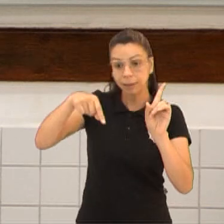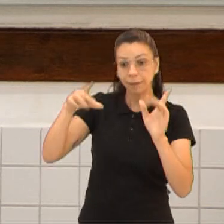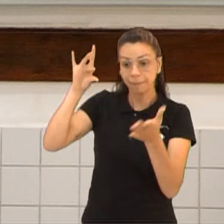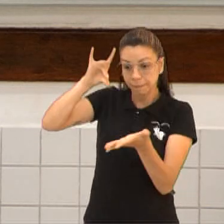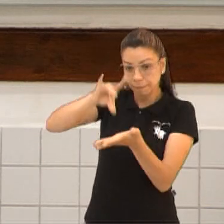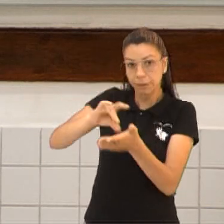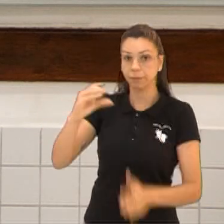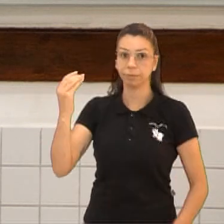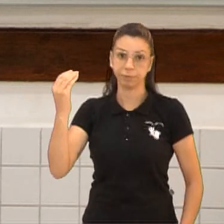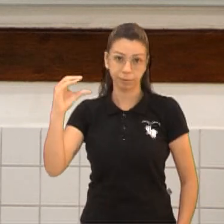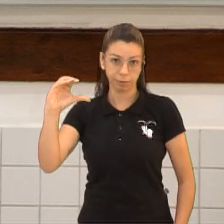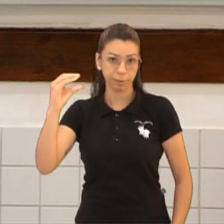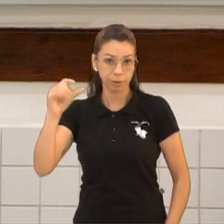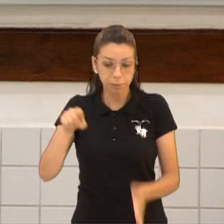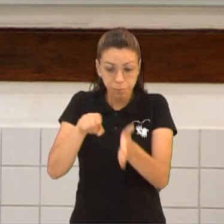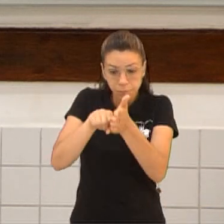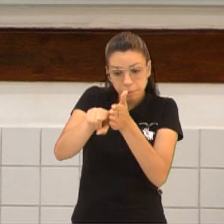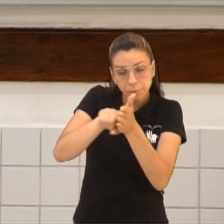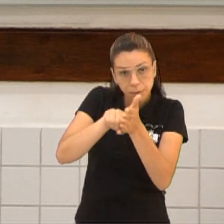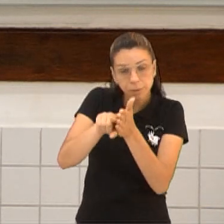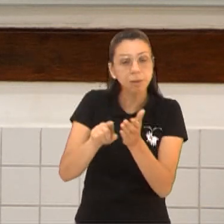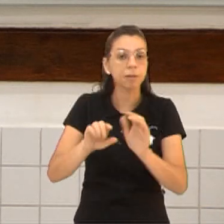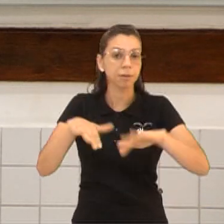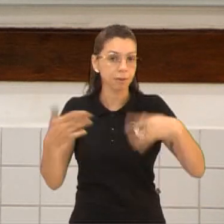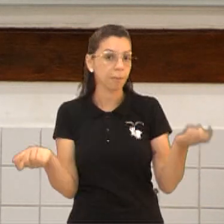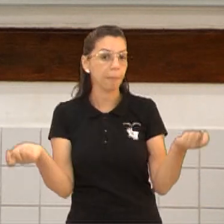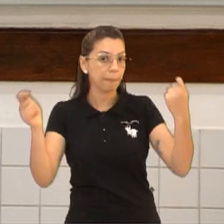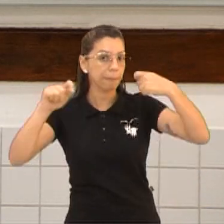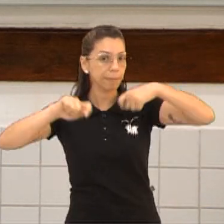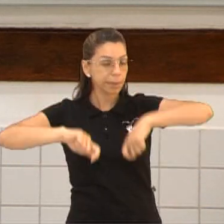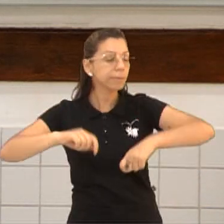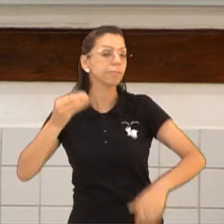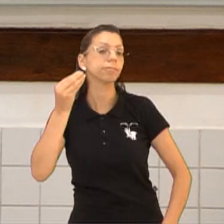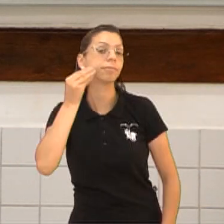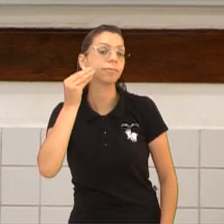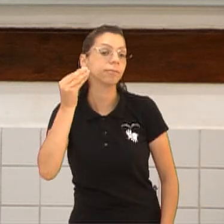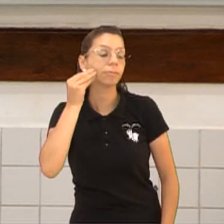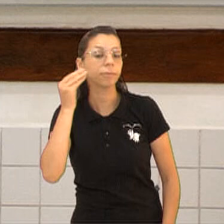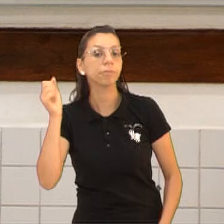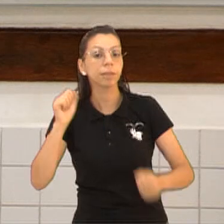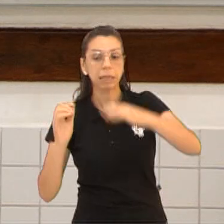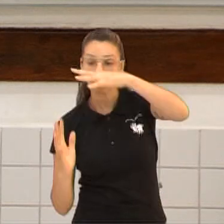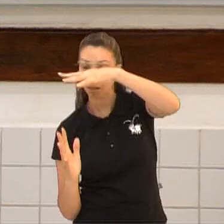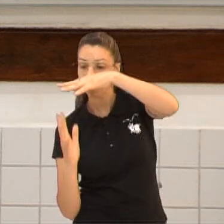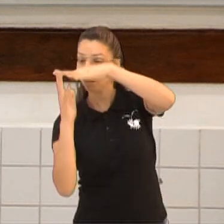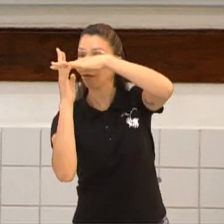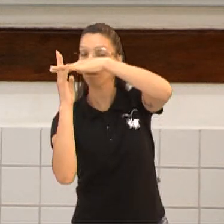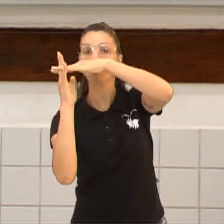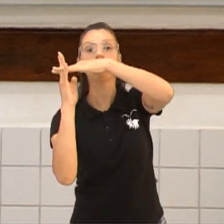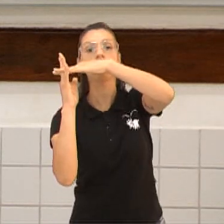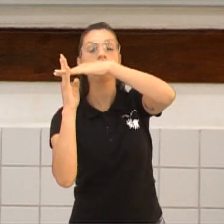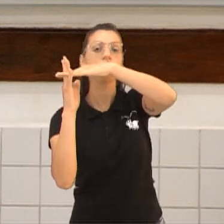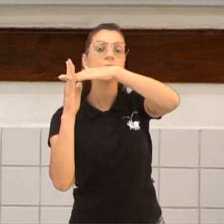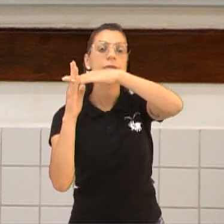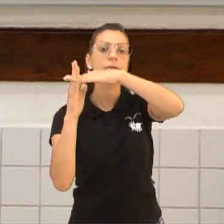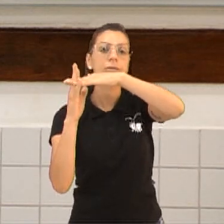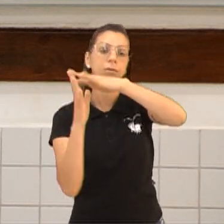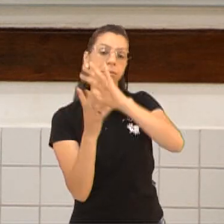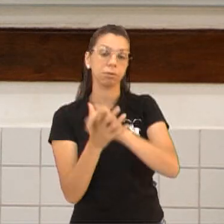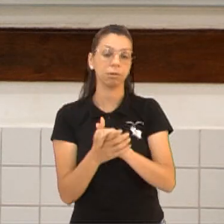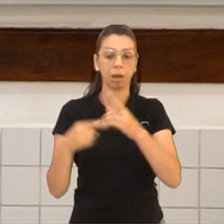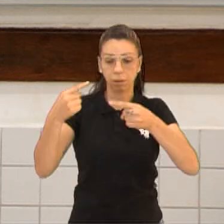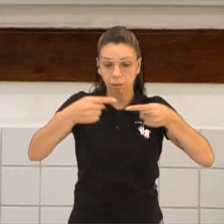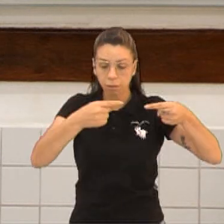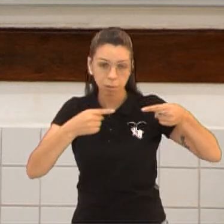Então, nós precisaríamos tentar transcender, né, ir além desse